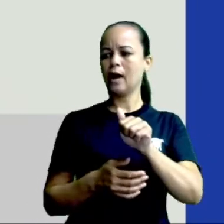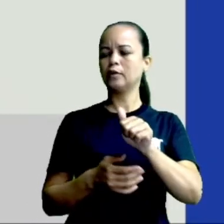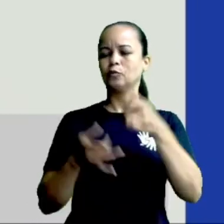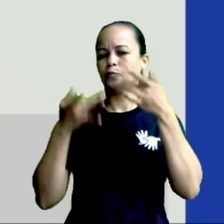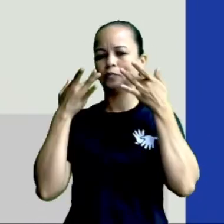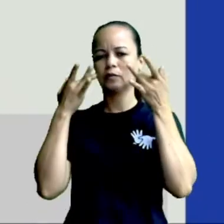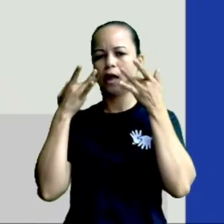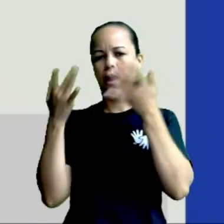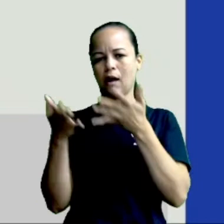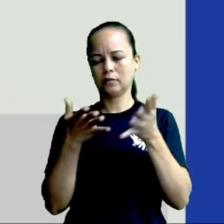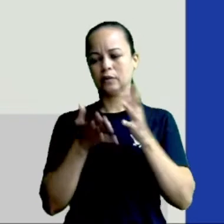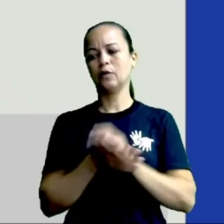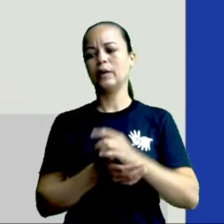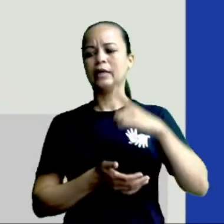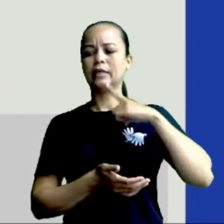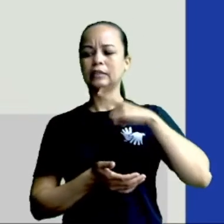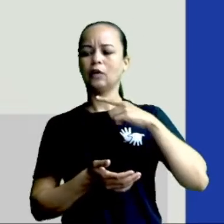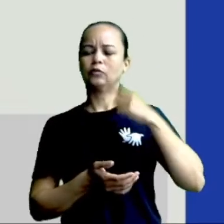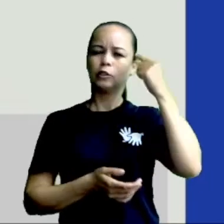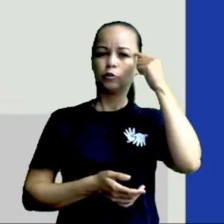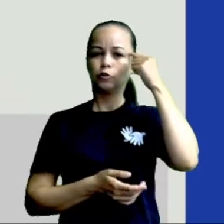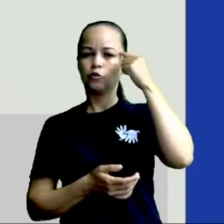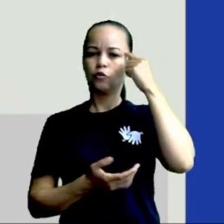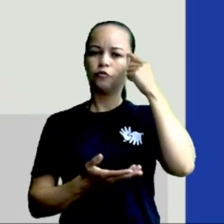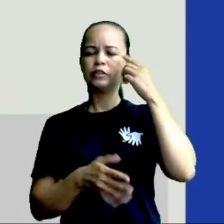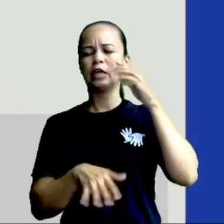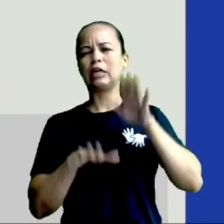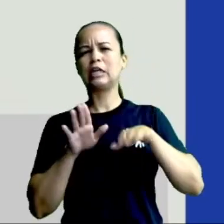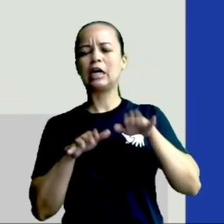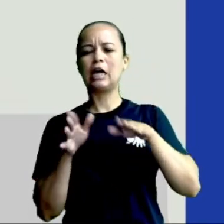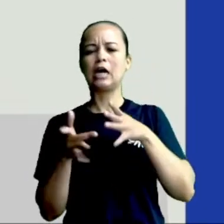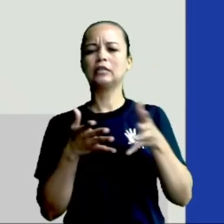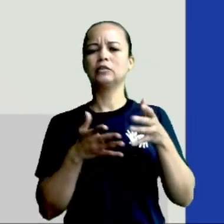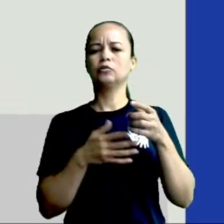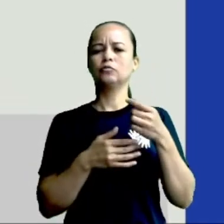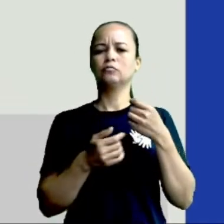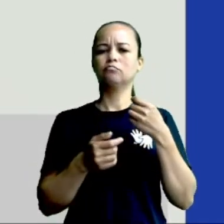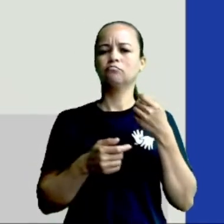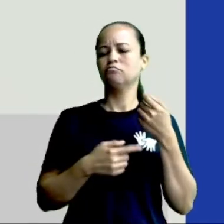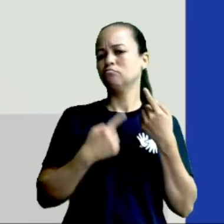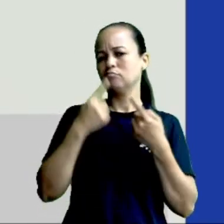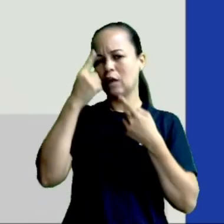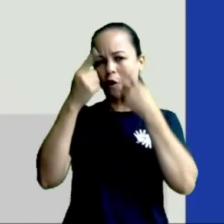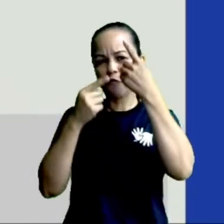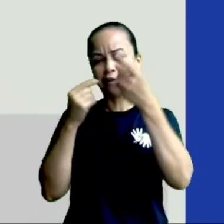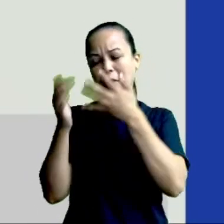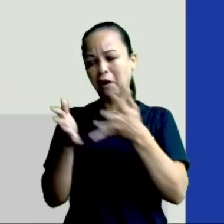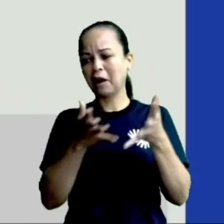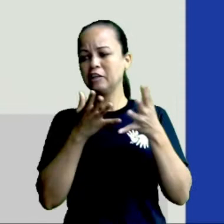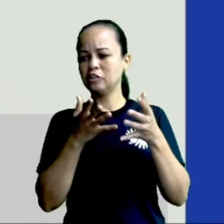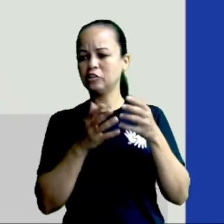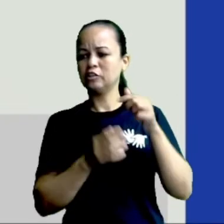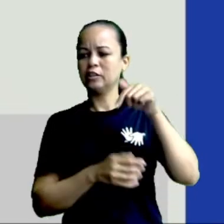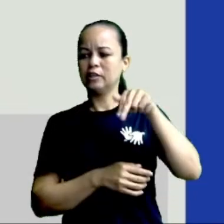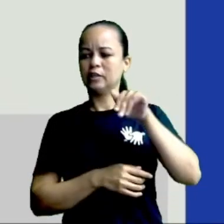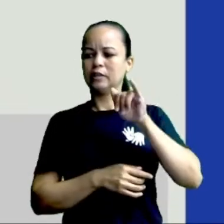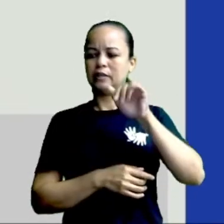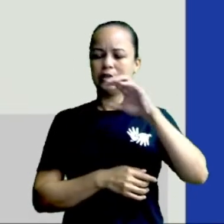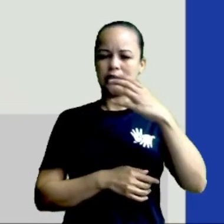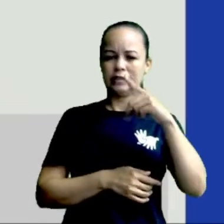exemplo, acaso, talvez, porventura, quiçá,